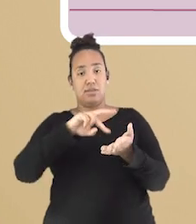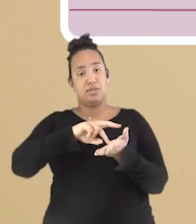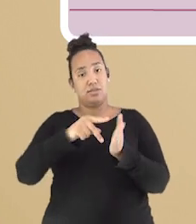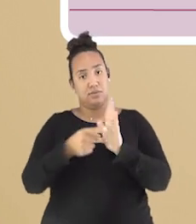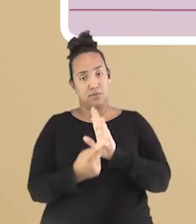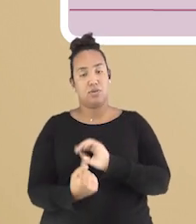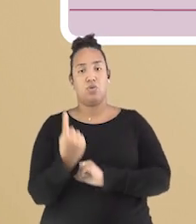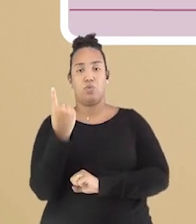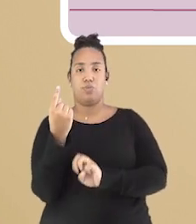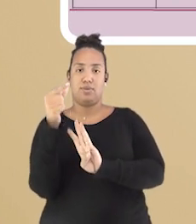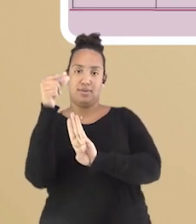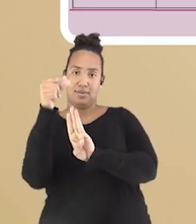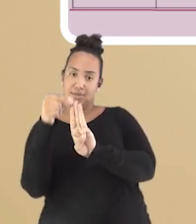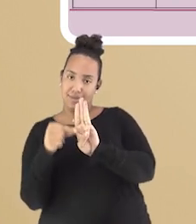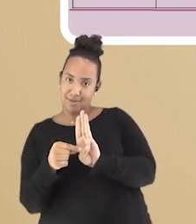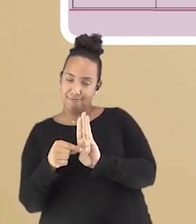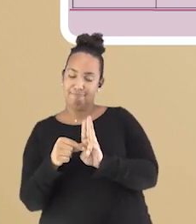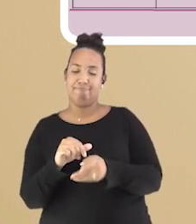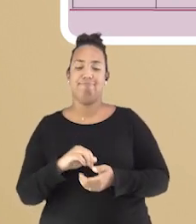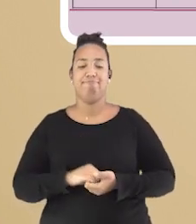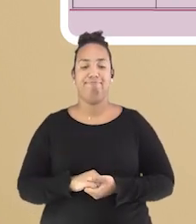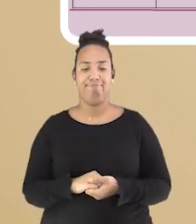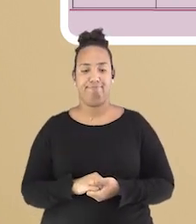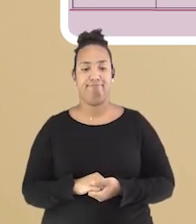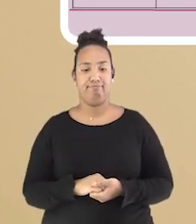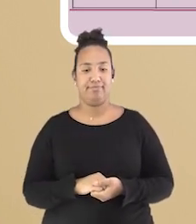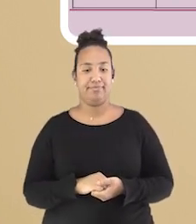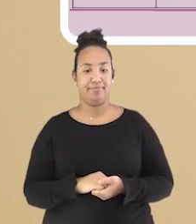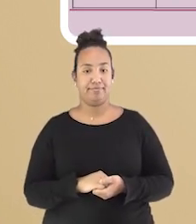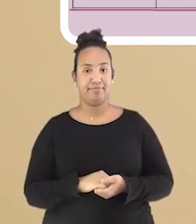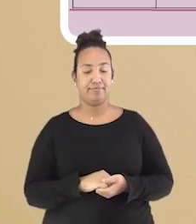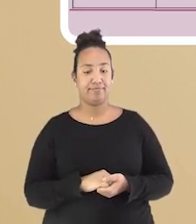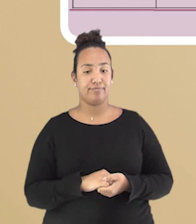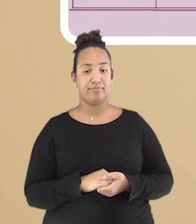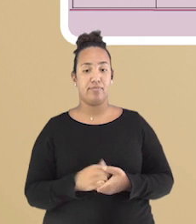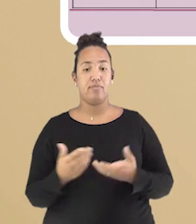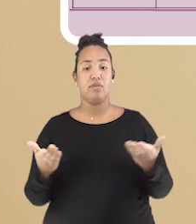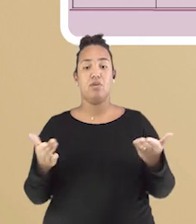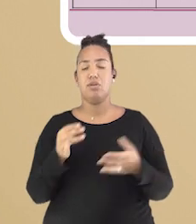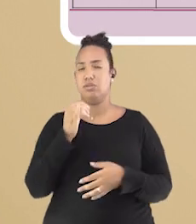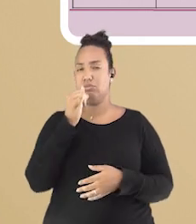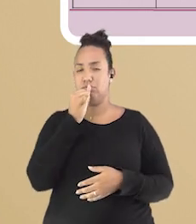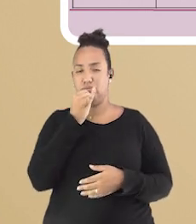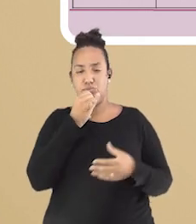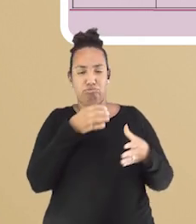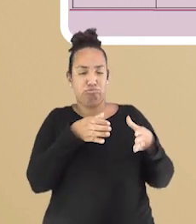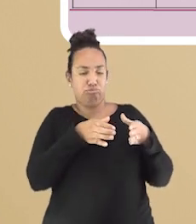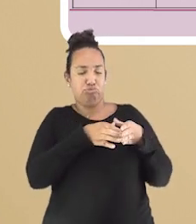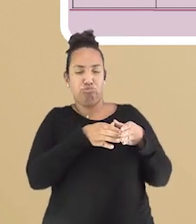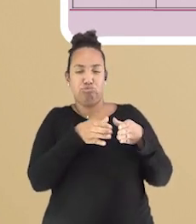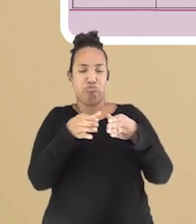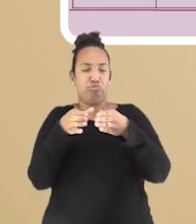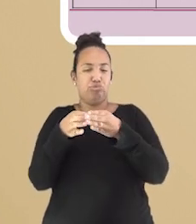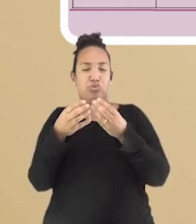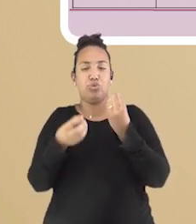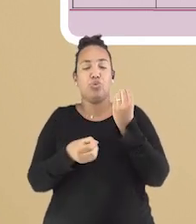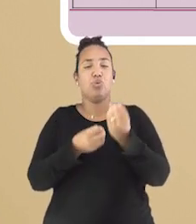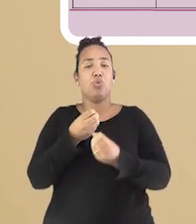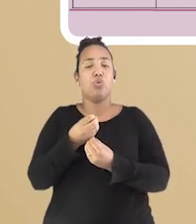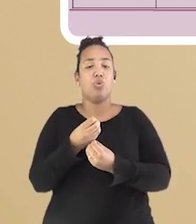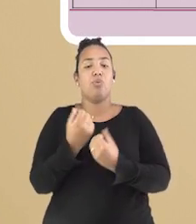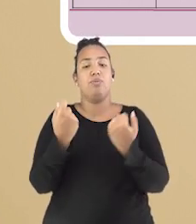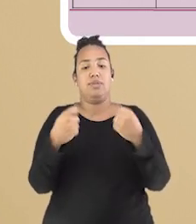E assim por diante. Para determinar a classe de um número, devemos separá-lo de 3 em